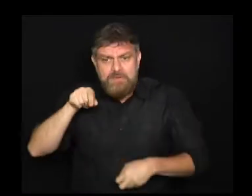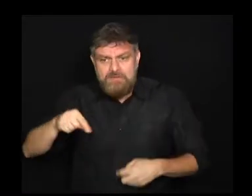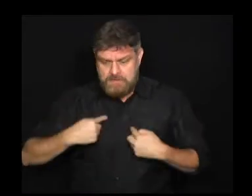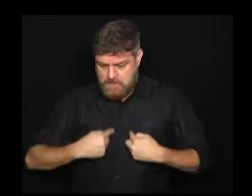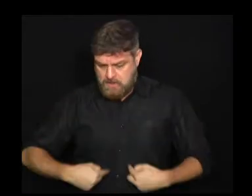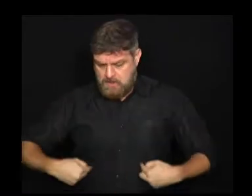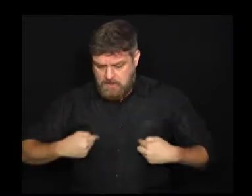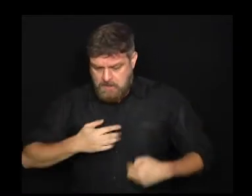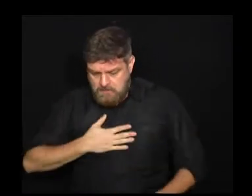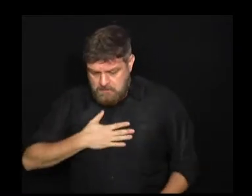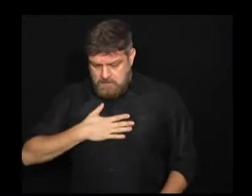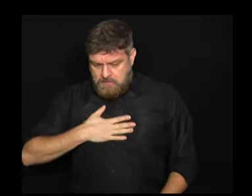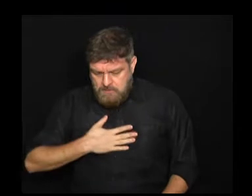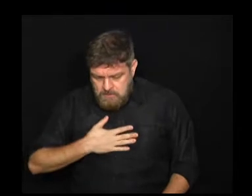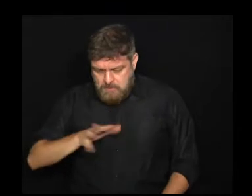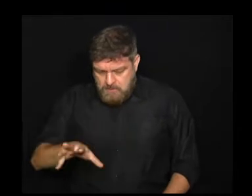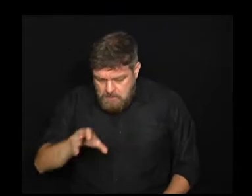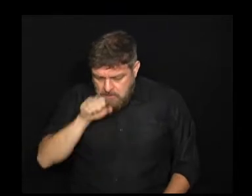feito